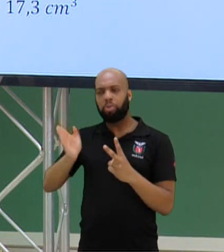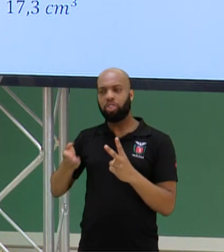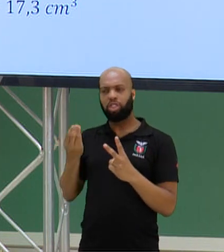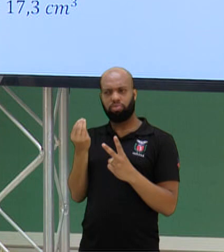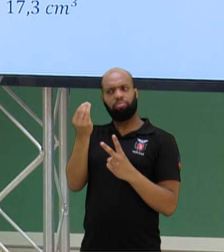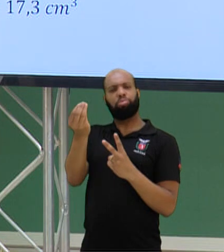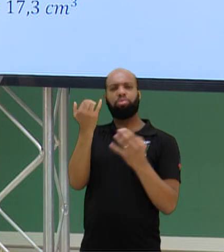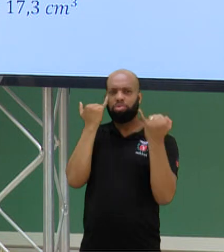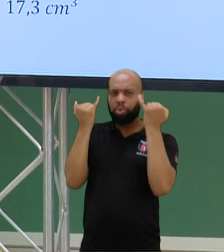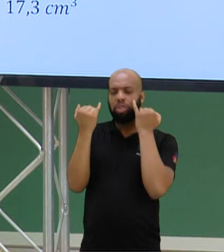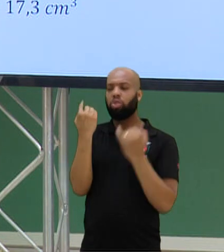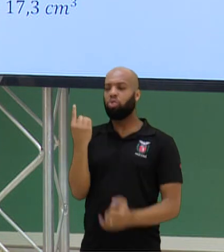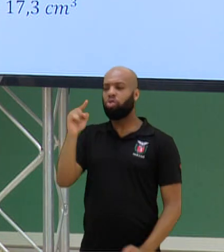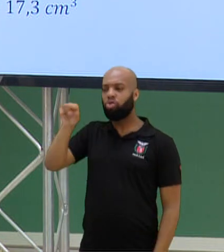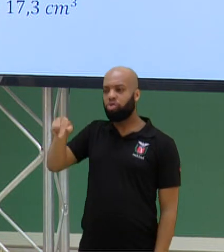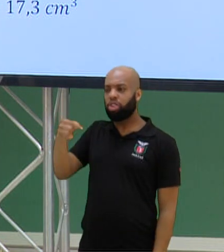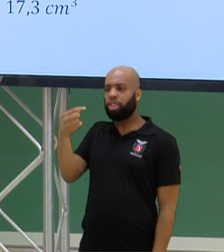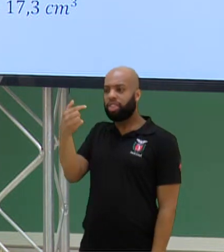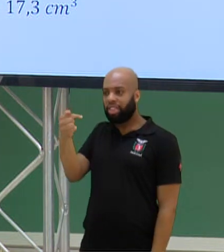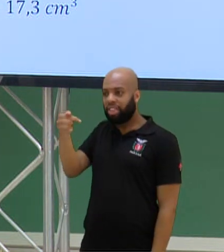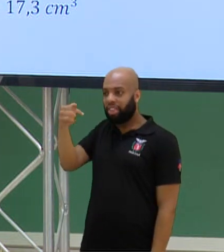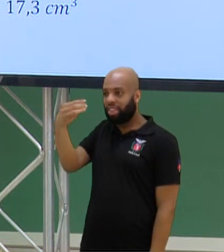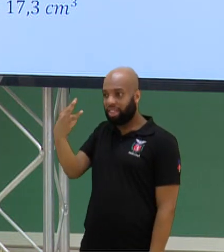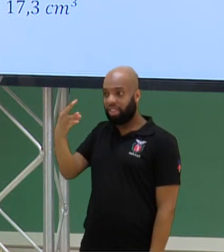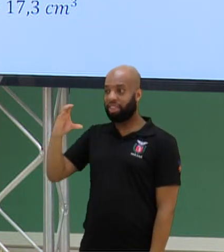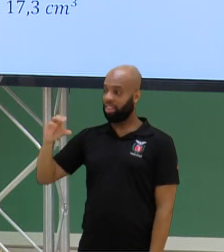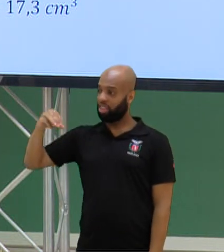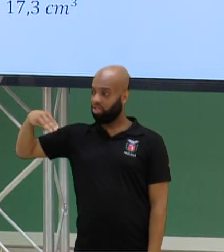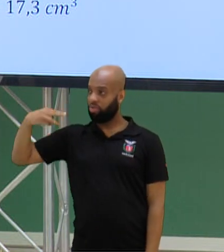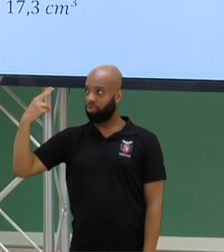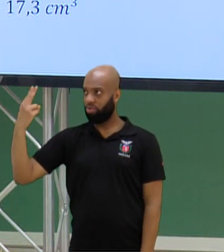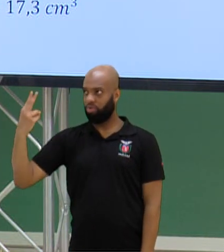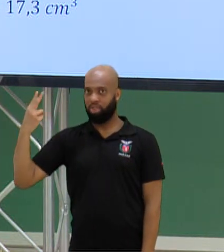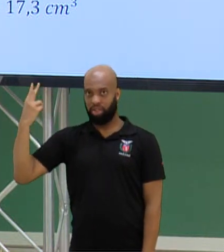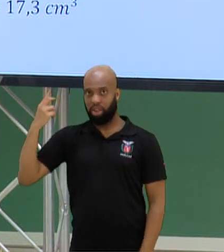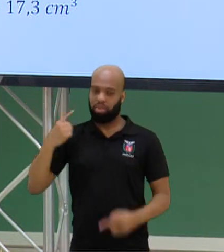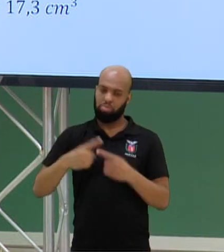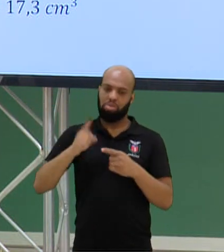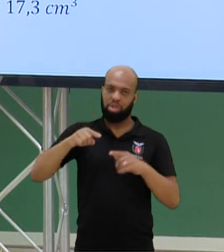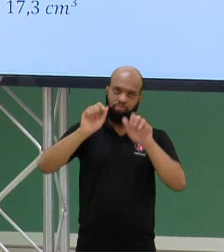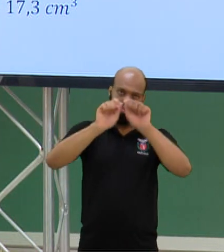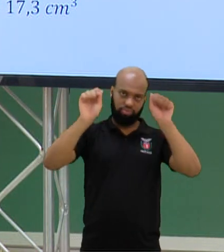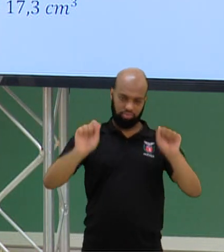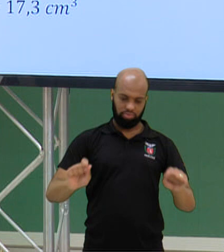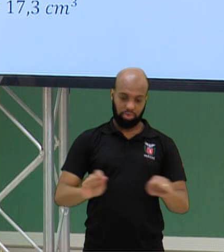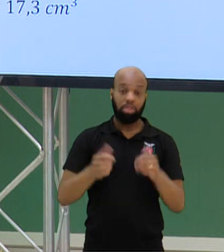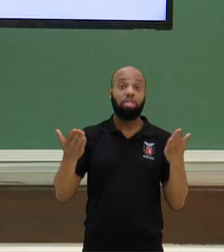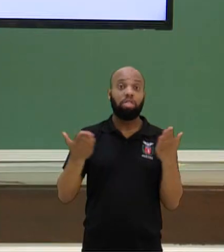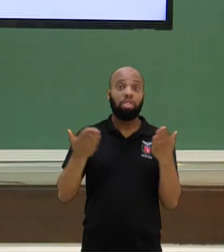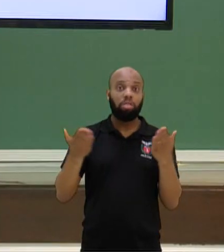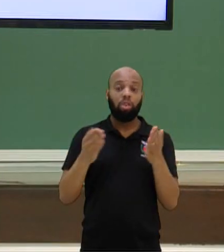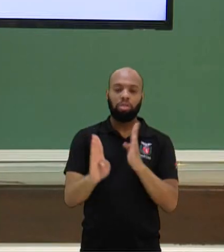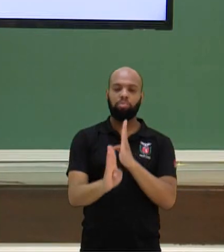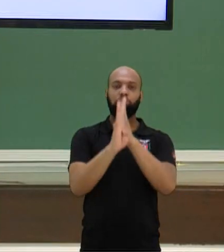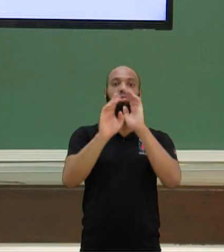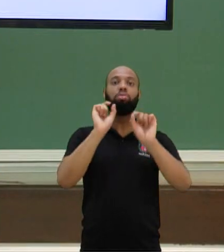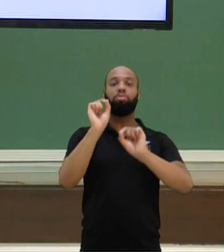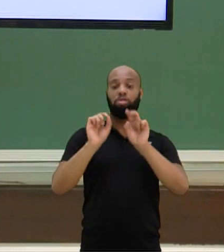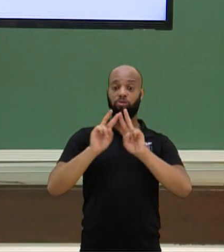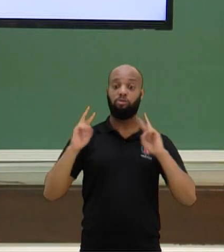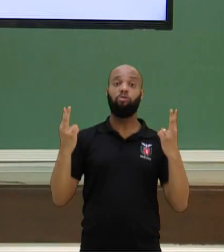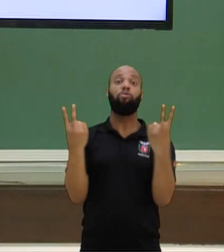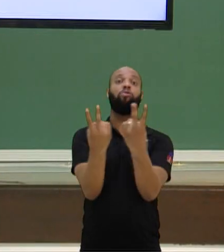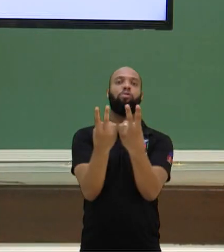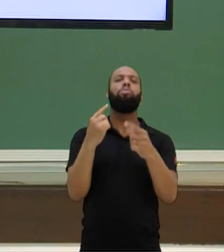centímetros quadrados, tá bom? Então, por quê? Porque eu estou falando de área. Agora, nós vamos calcular o volume, né? Por que